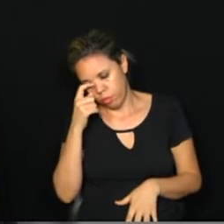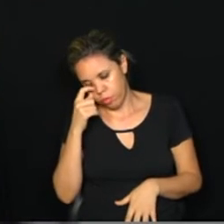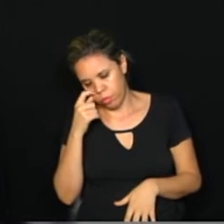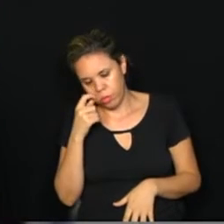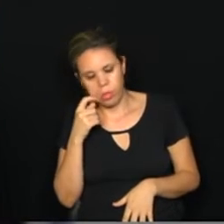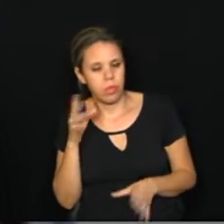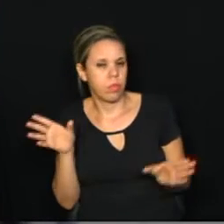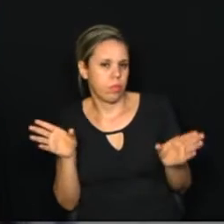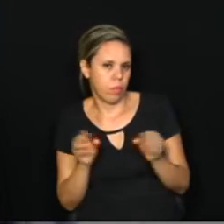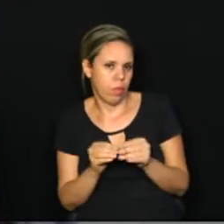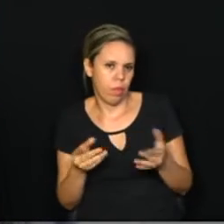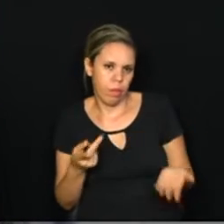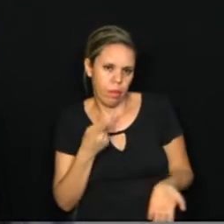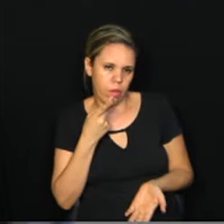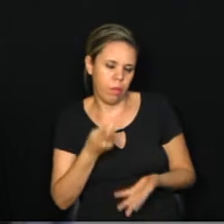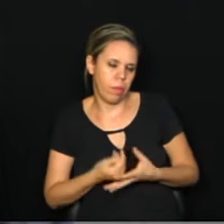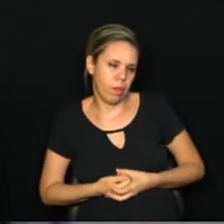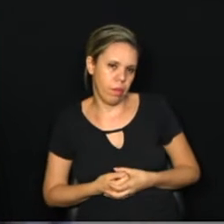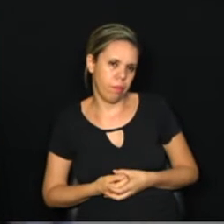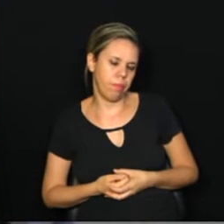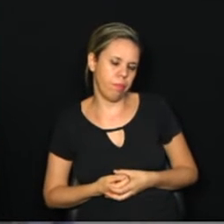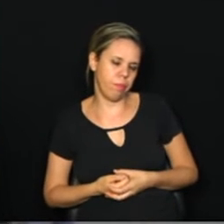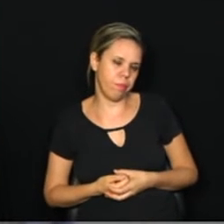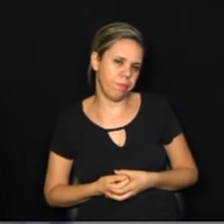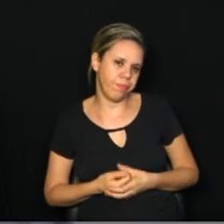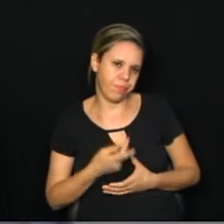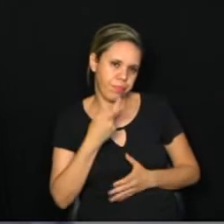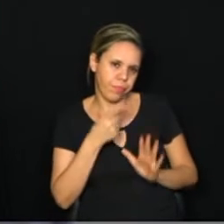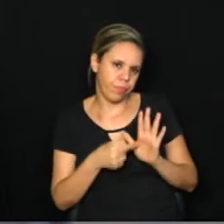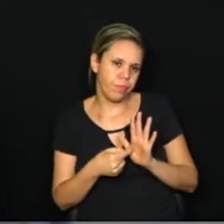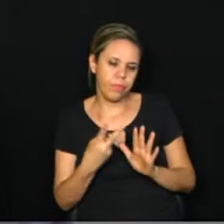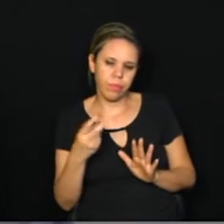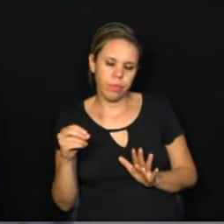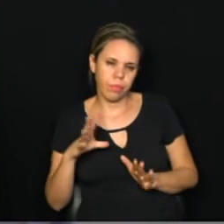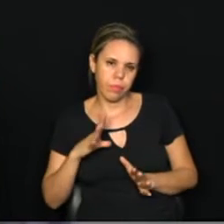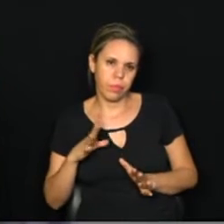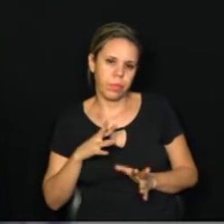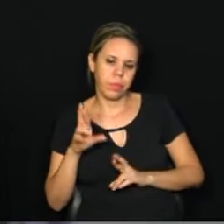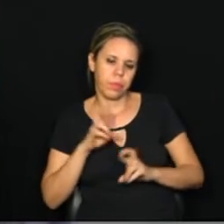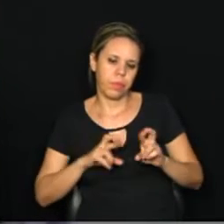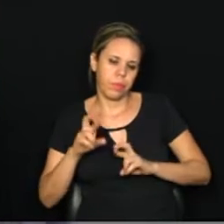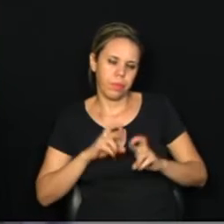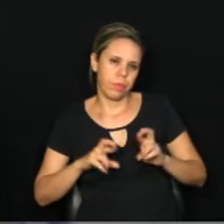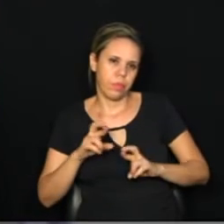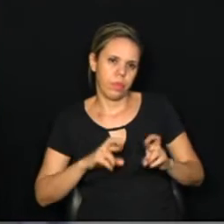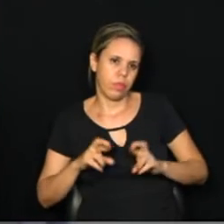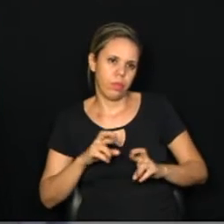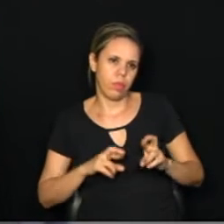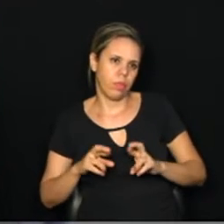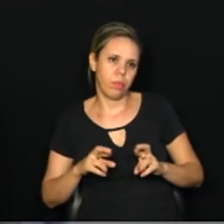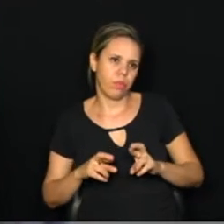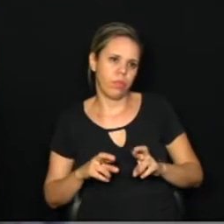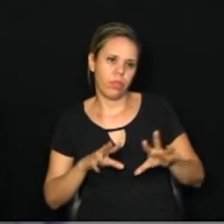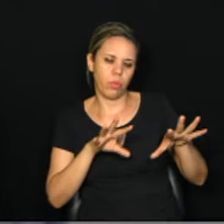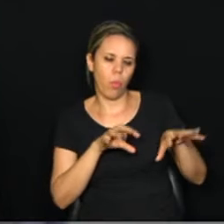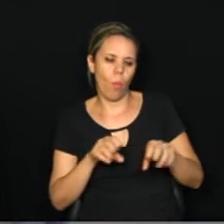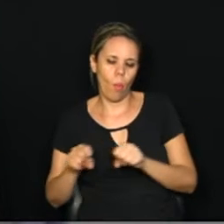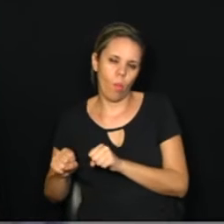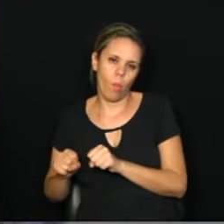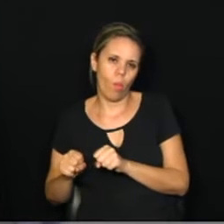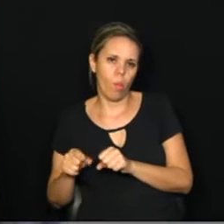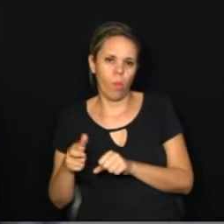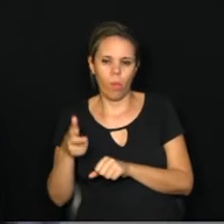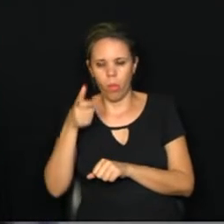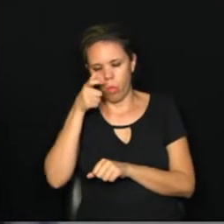grosso modo, é isso que eu quero colocar. As 20 cidades estão monitorando a baixa umidade, isso é feito um mapa